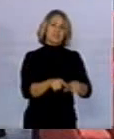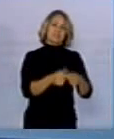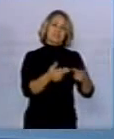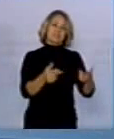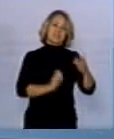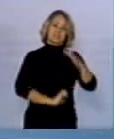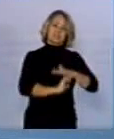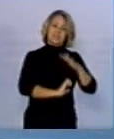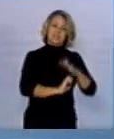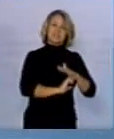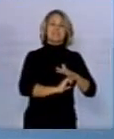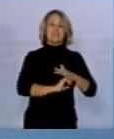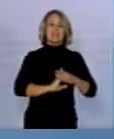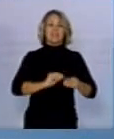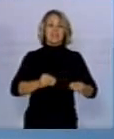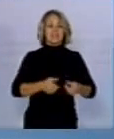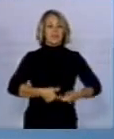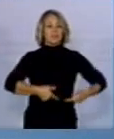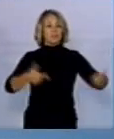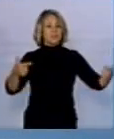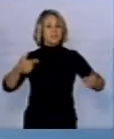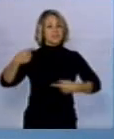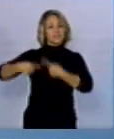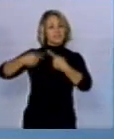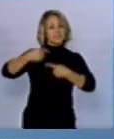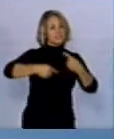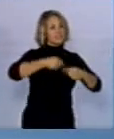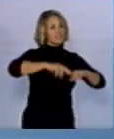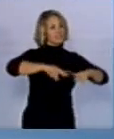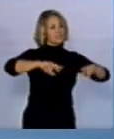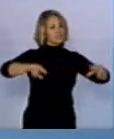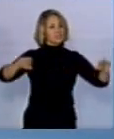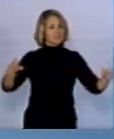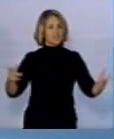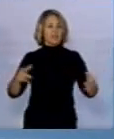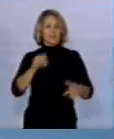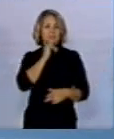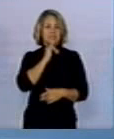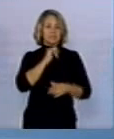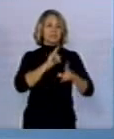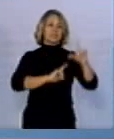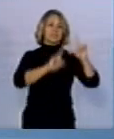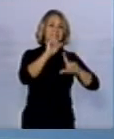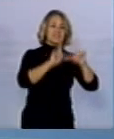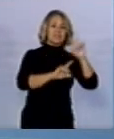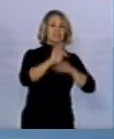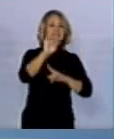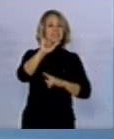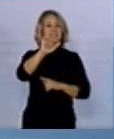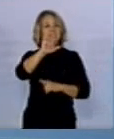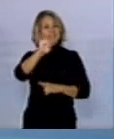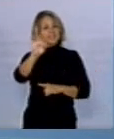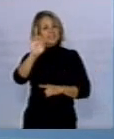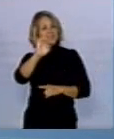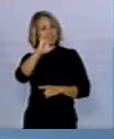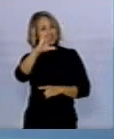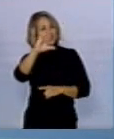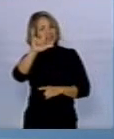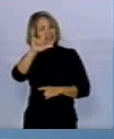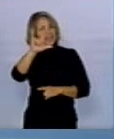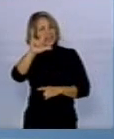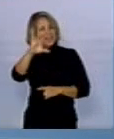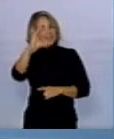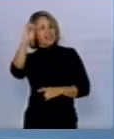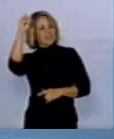diversidade. Quando a gente compara o faturamento dos setores de radiodifusão e telecom, a gente vê que telecom fatura quase 10 vezes mais